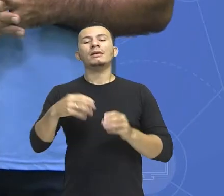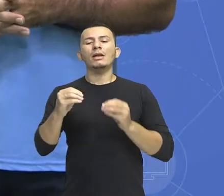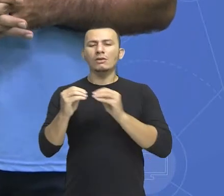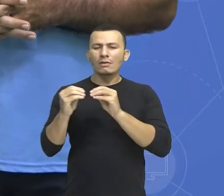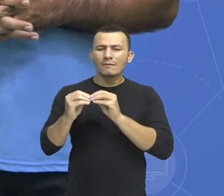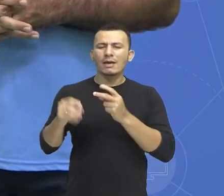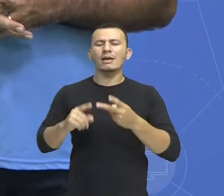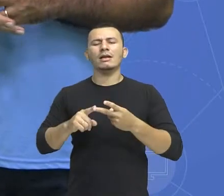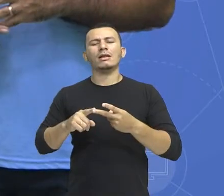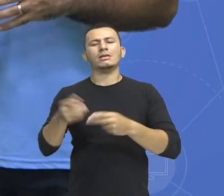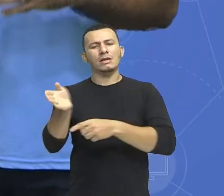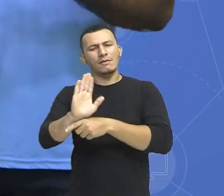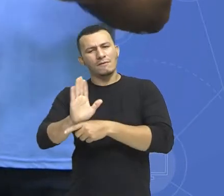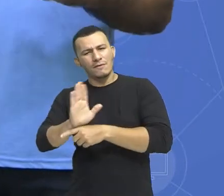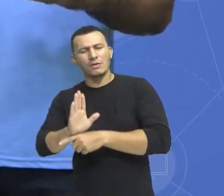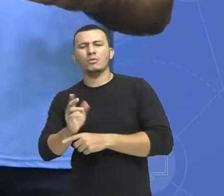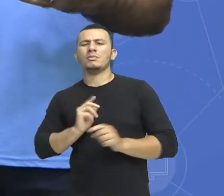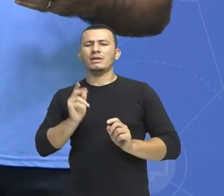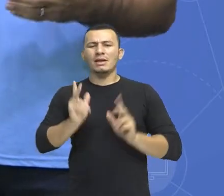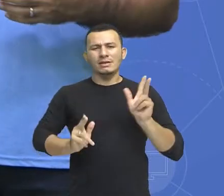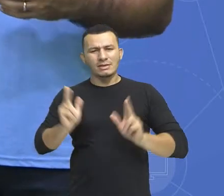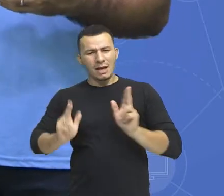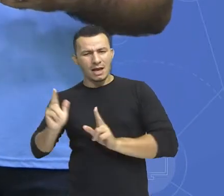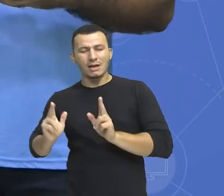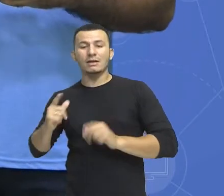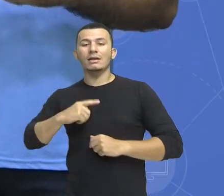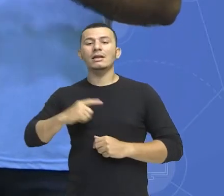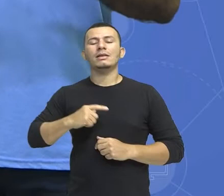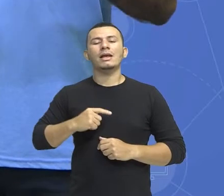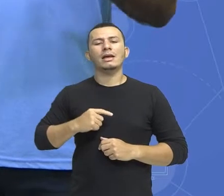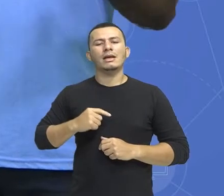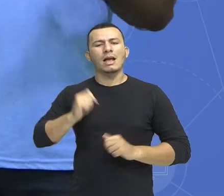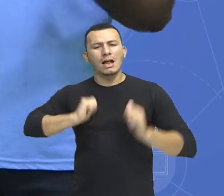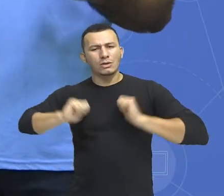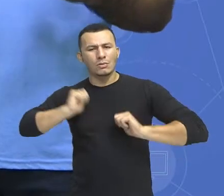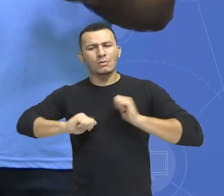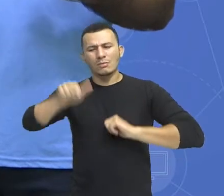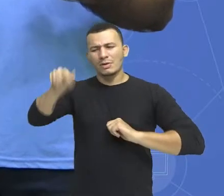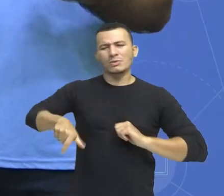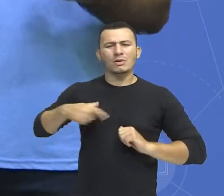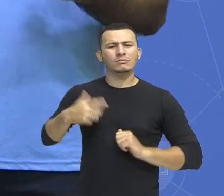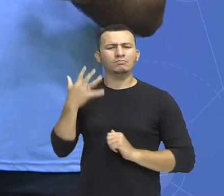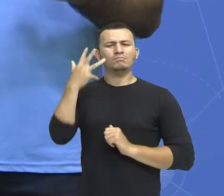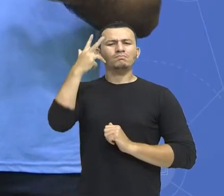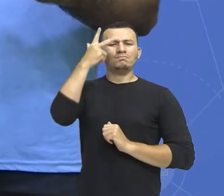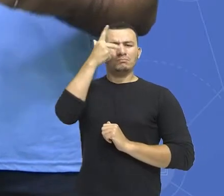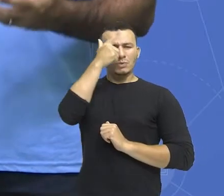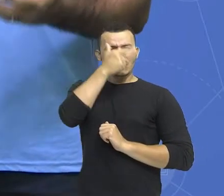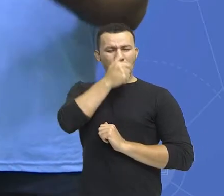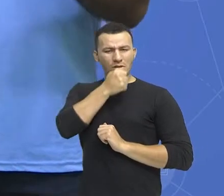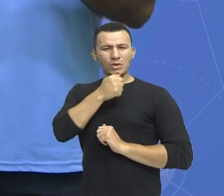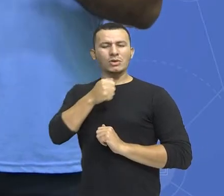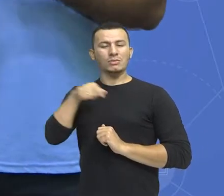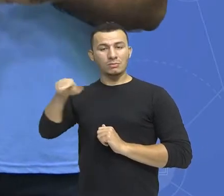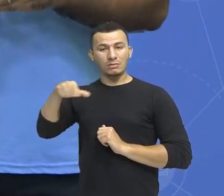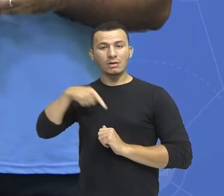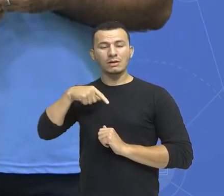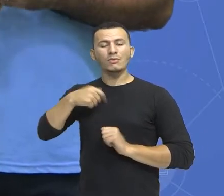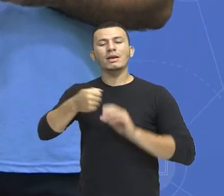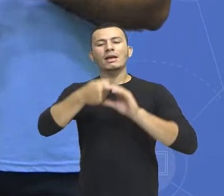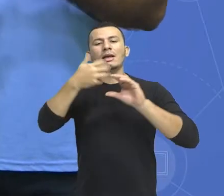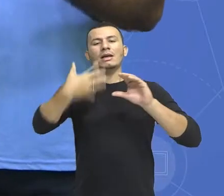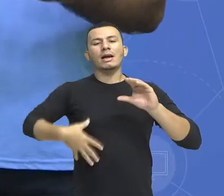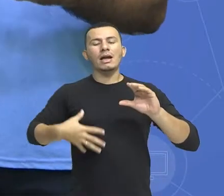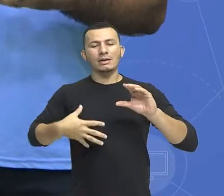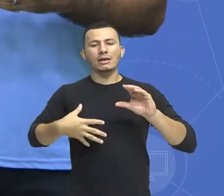filmes, séries, os personagens, os atores mais bonitos, geralmente trazem consigo